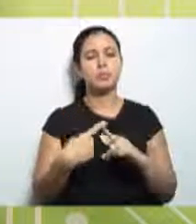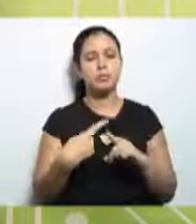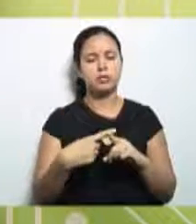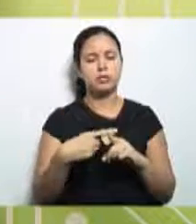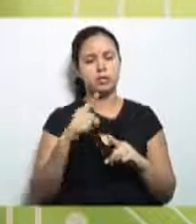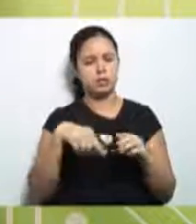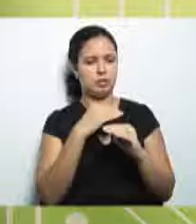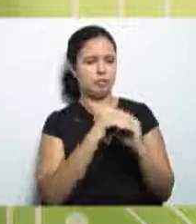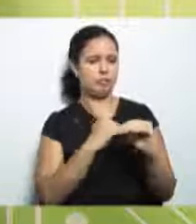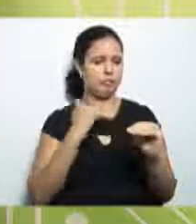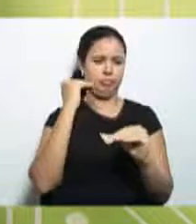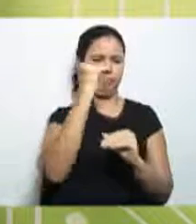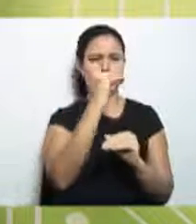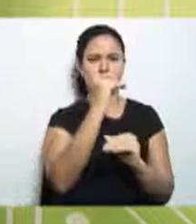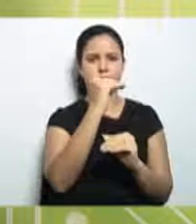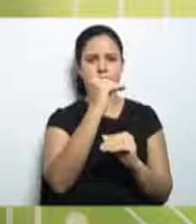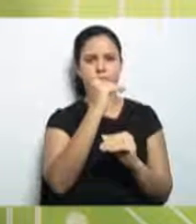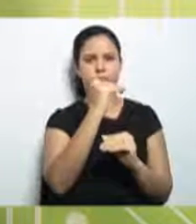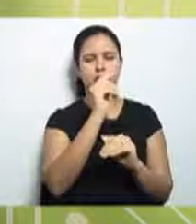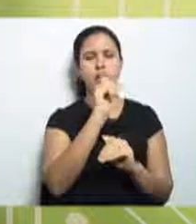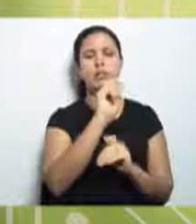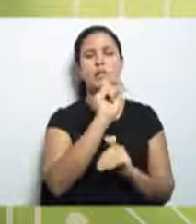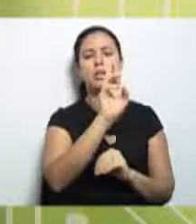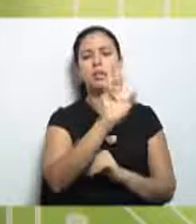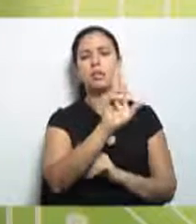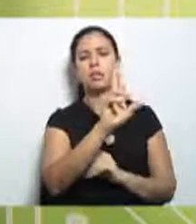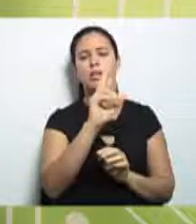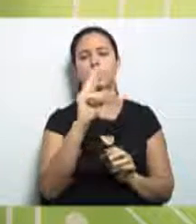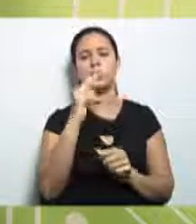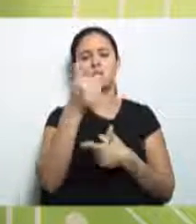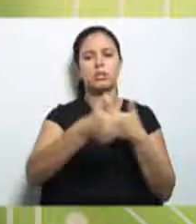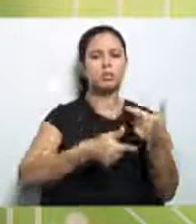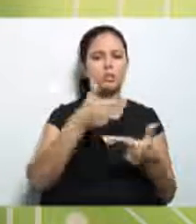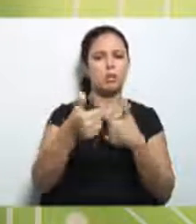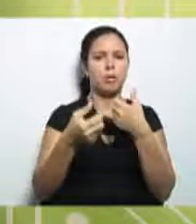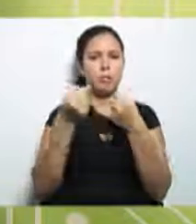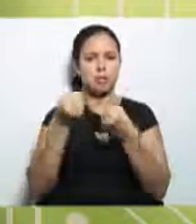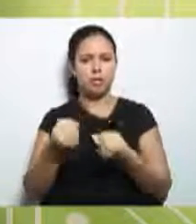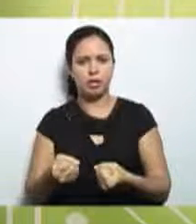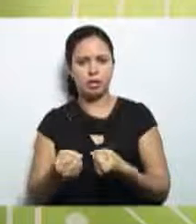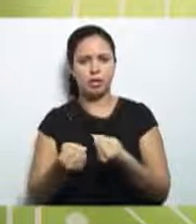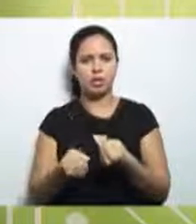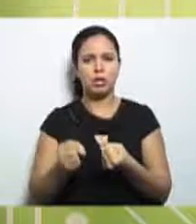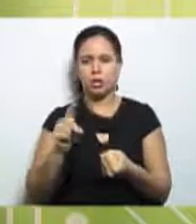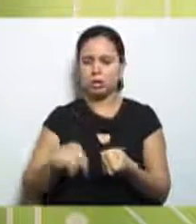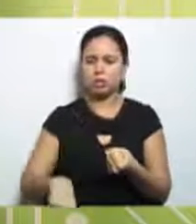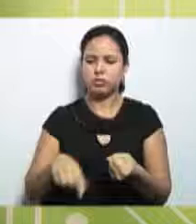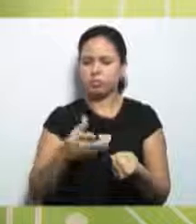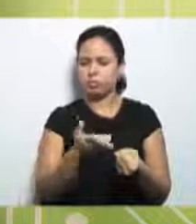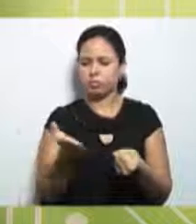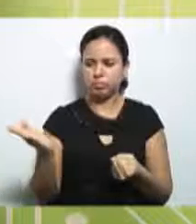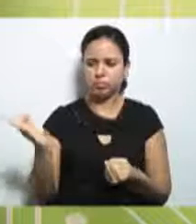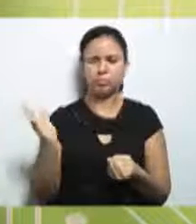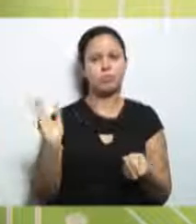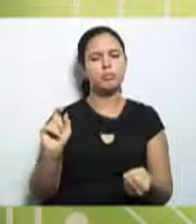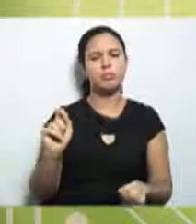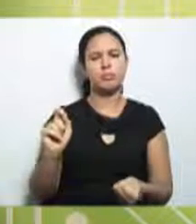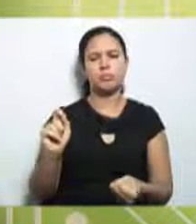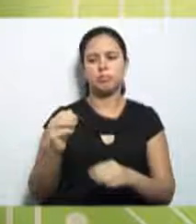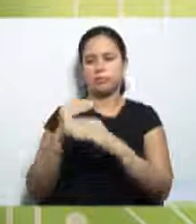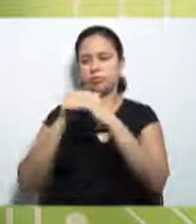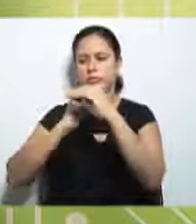eram superiores, né? Quem deveria fazer esse trabalho braçal eram esses que eram